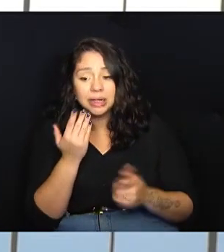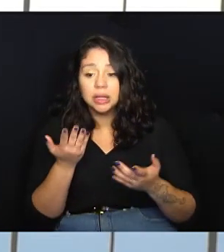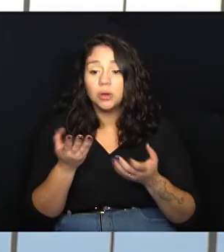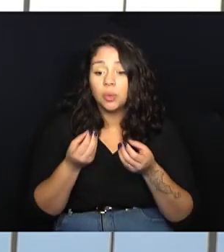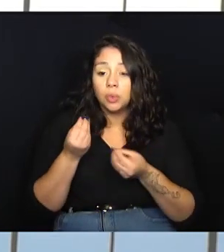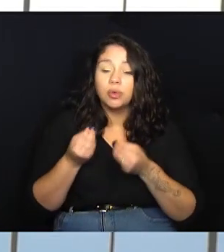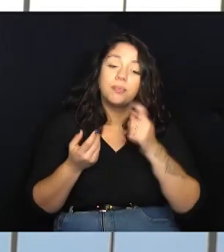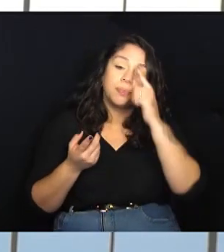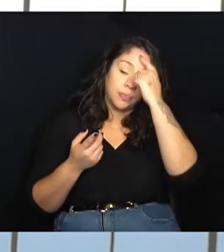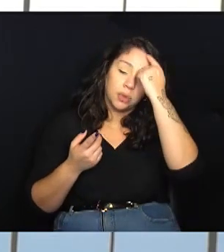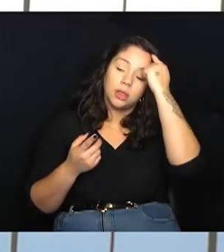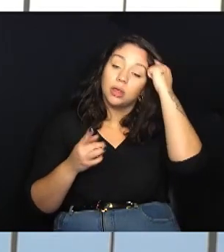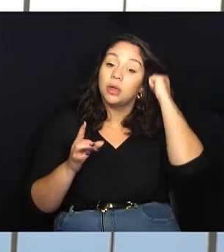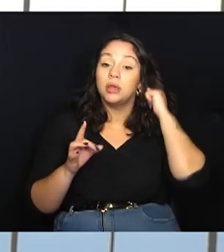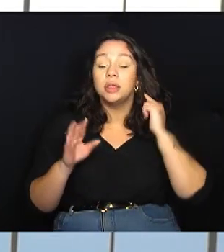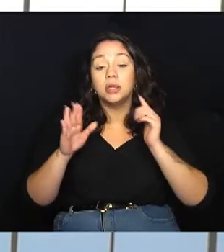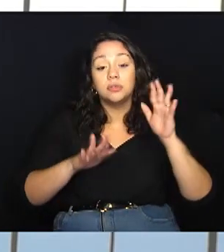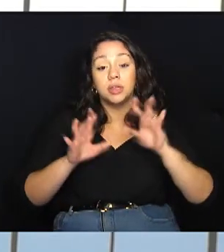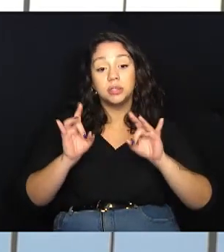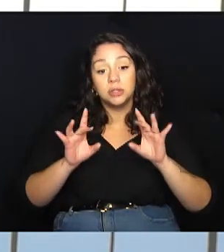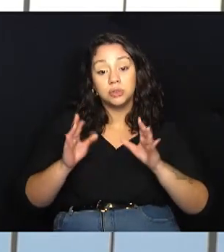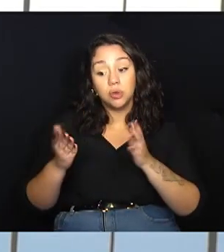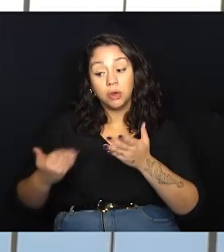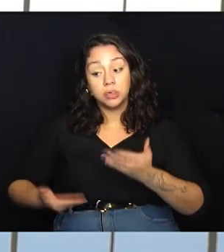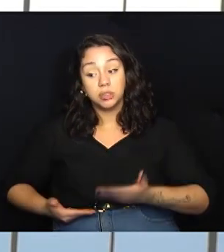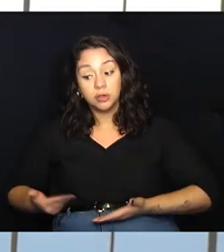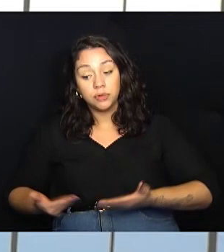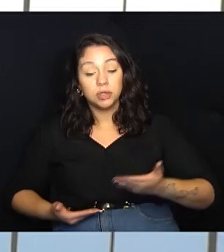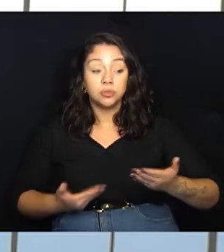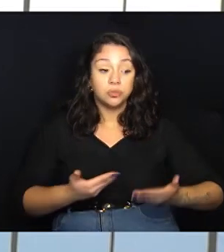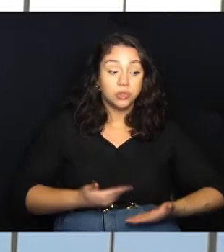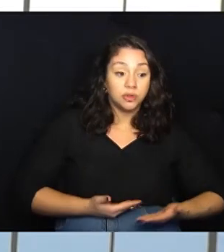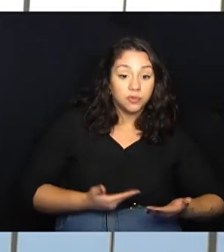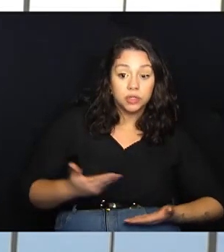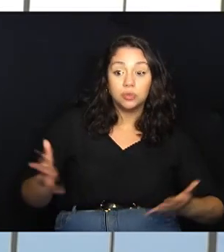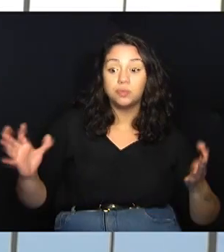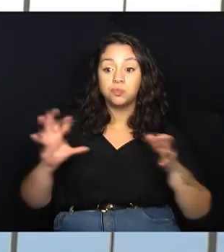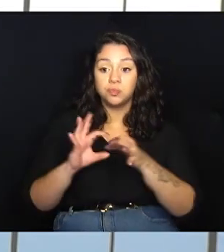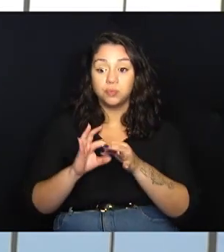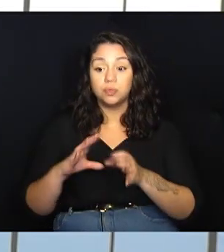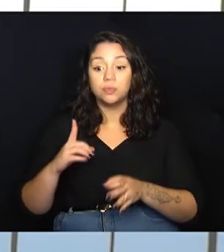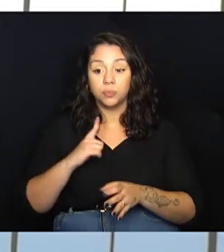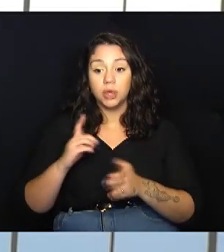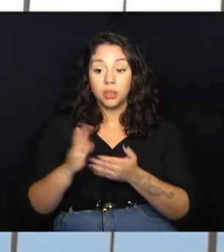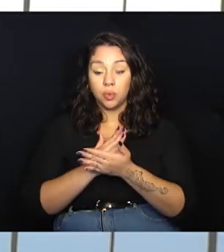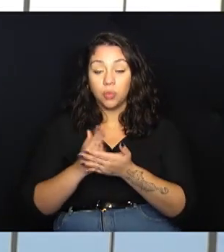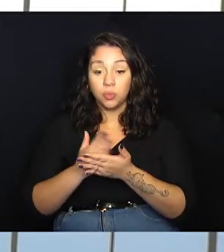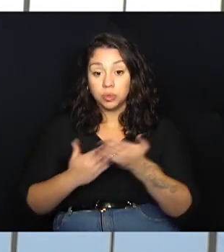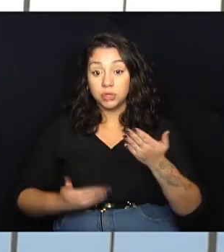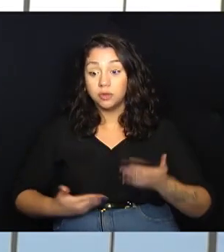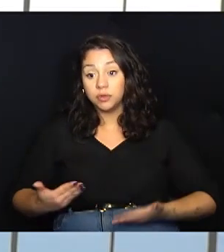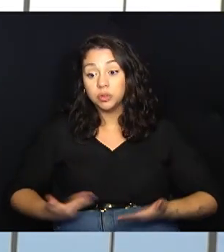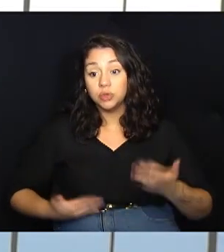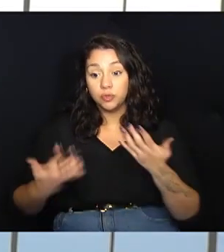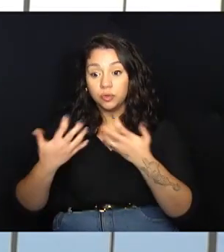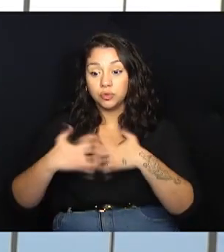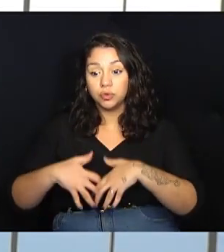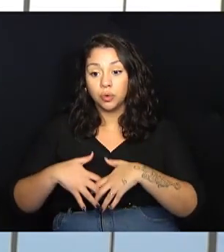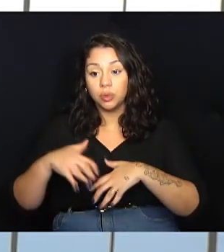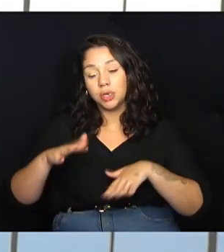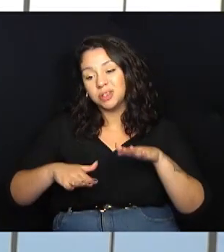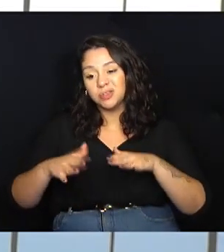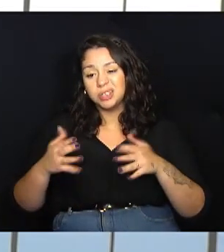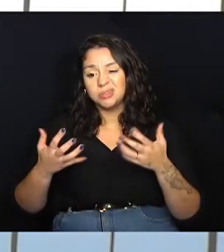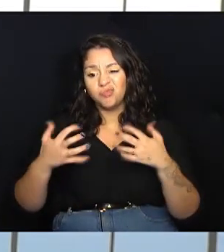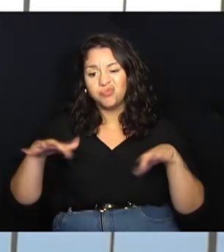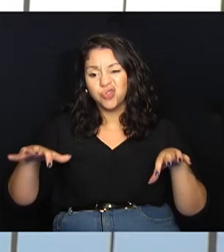vezes, só amarrar os serviços, interligar os serviços, né. Então, a gente tem alguns serviços que funcionam ali, muitas vezes desconexo,